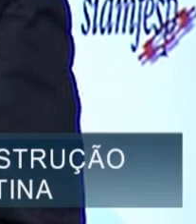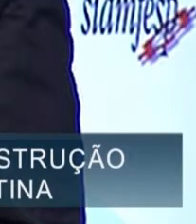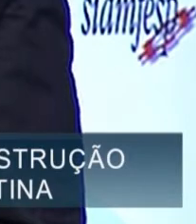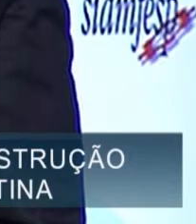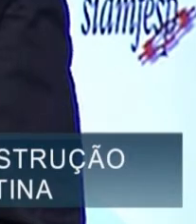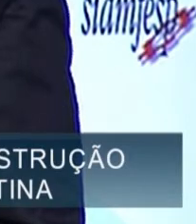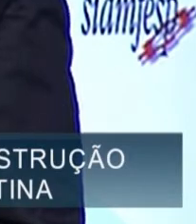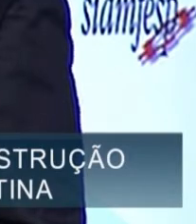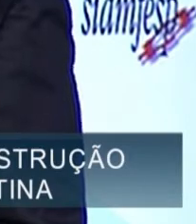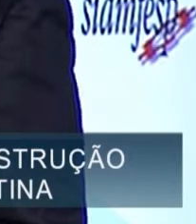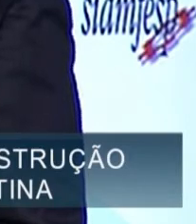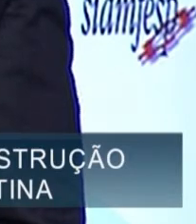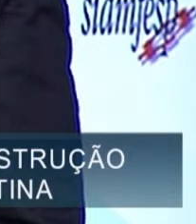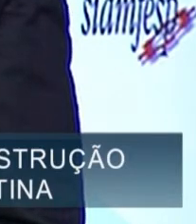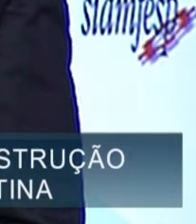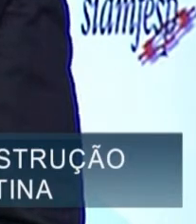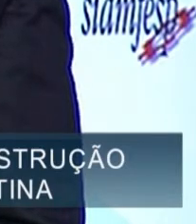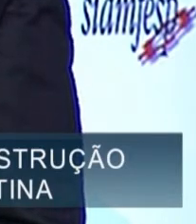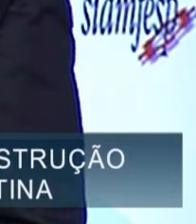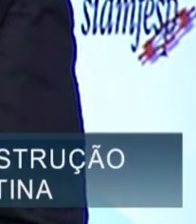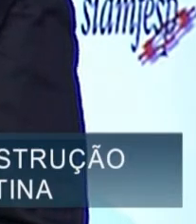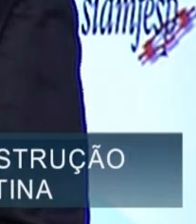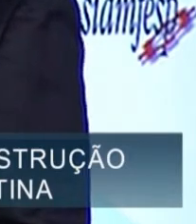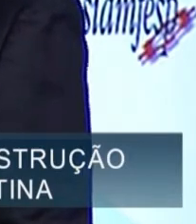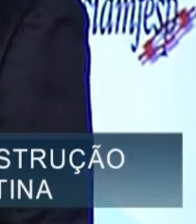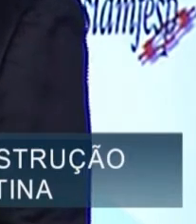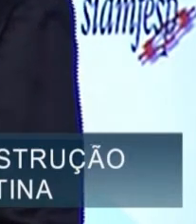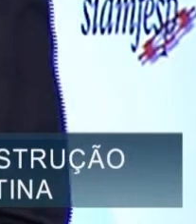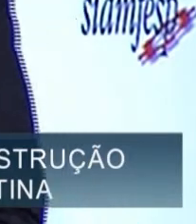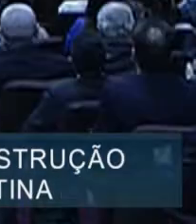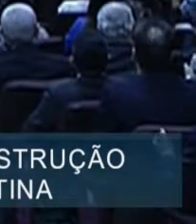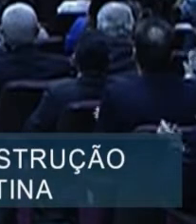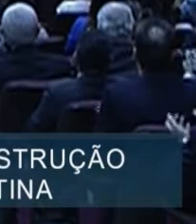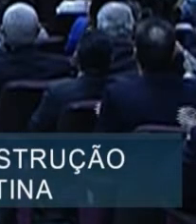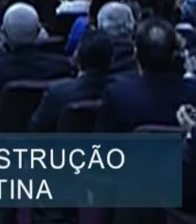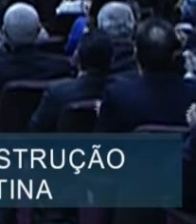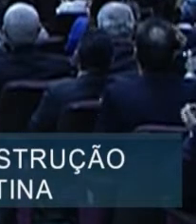aos organizadores do evento, que tenhamos bons negócios e sucesso ao evento. Muito obrigado.